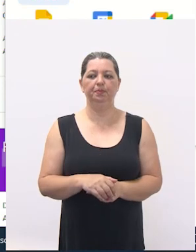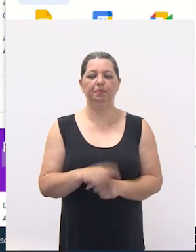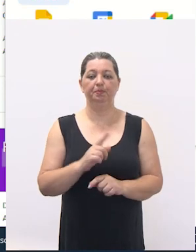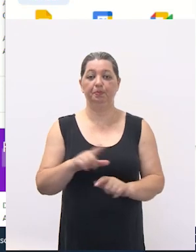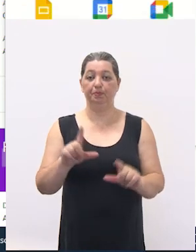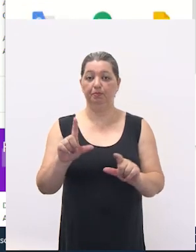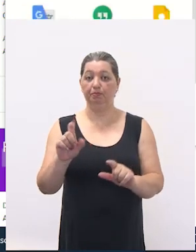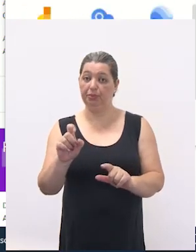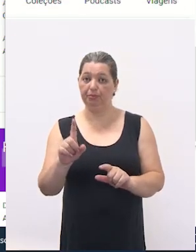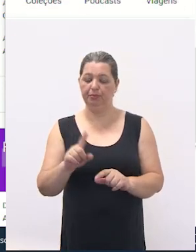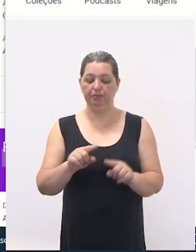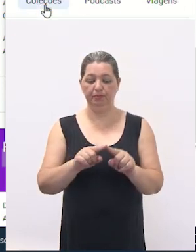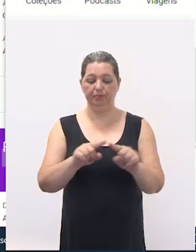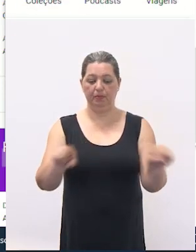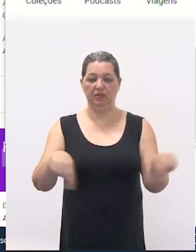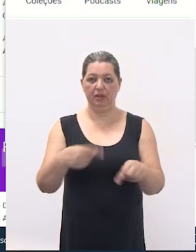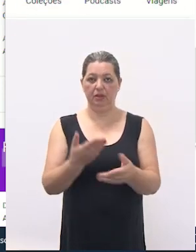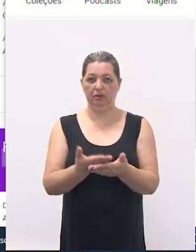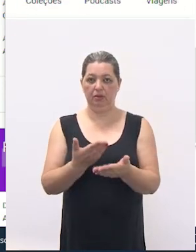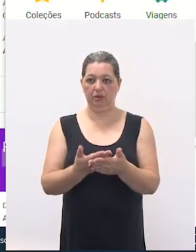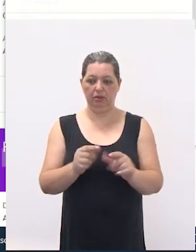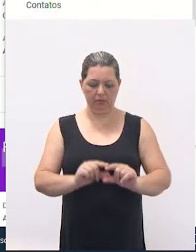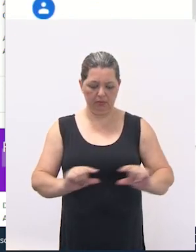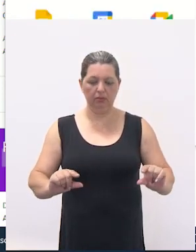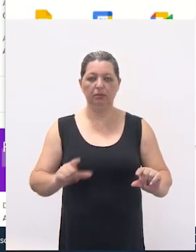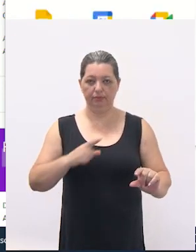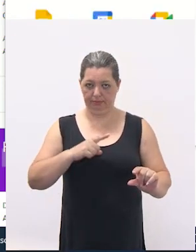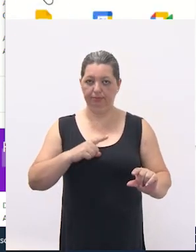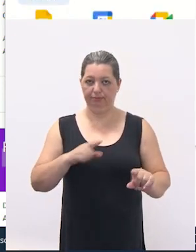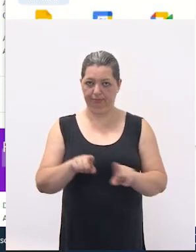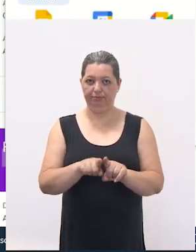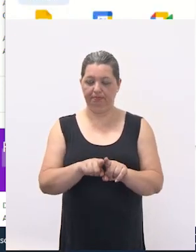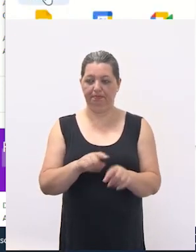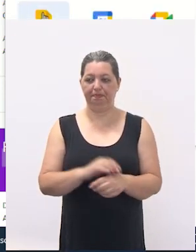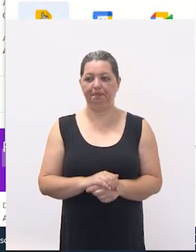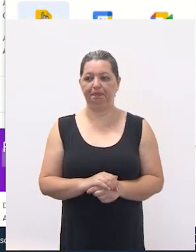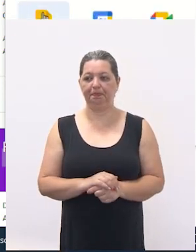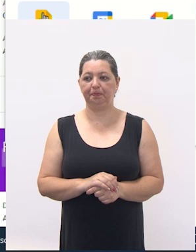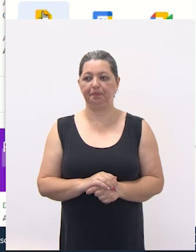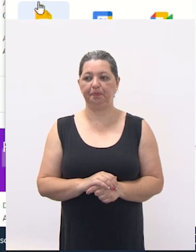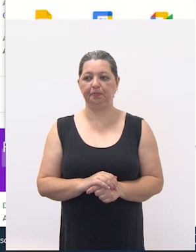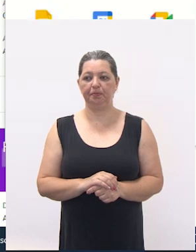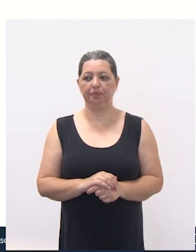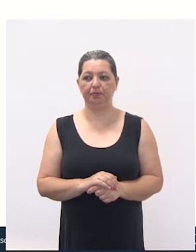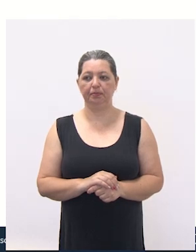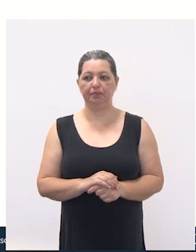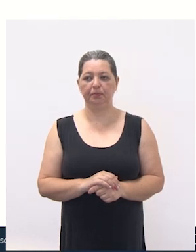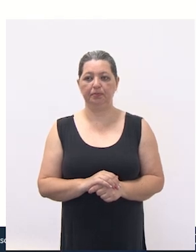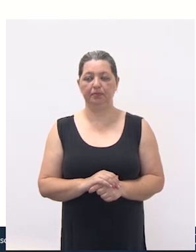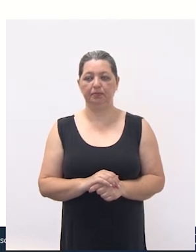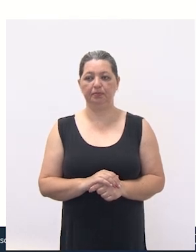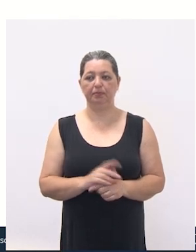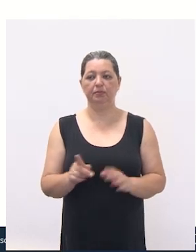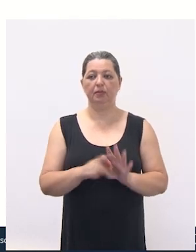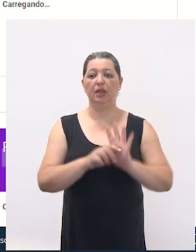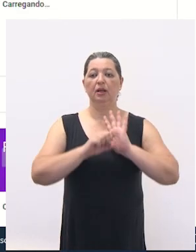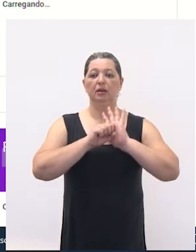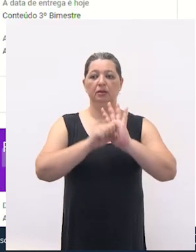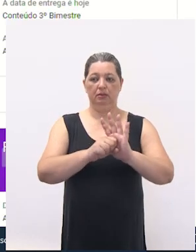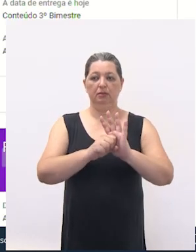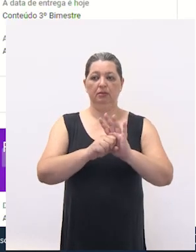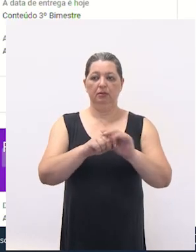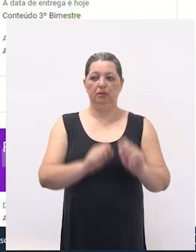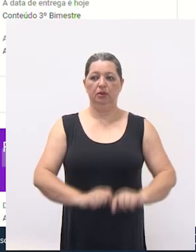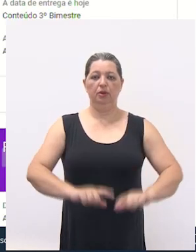no Google Sala de Aula, lá embaixo também tem, ó. Então você... Que é simbolizado com a nossa